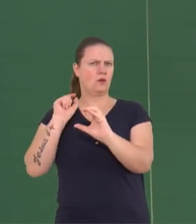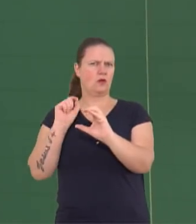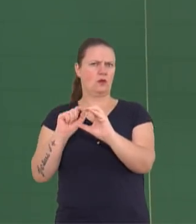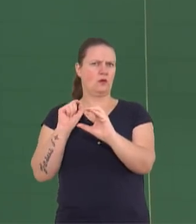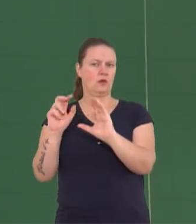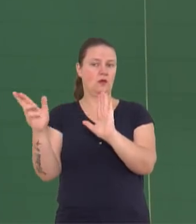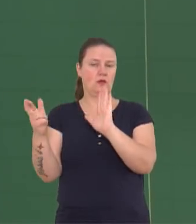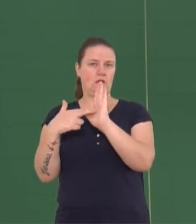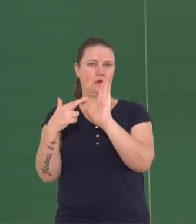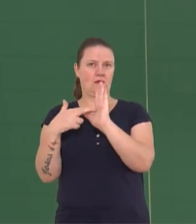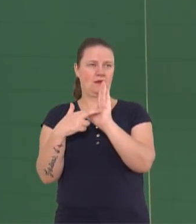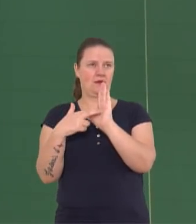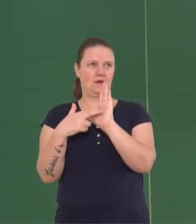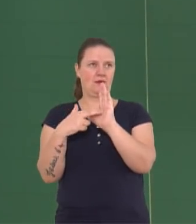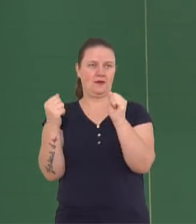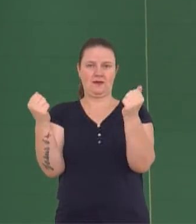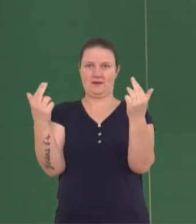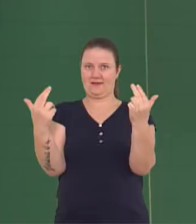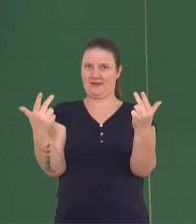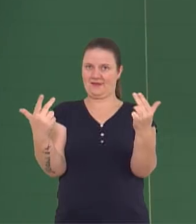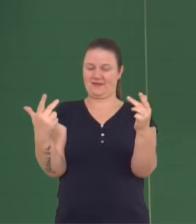vai ser o